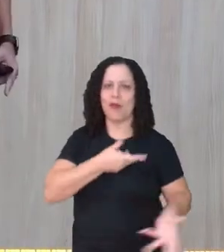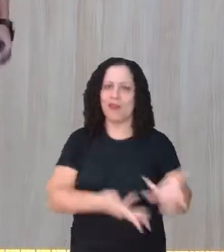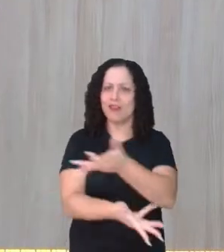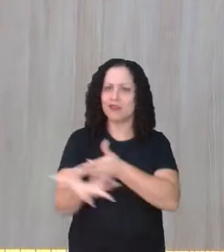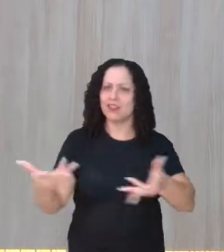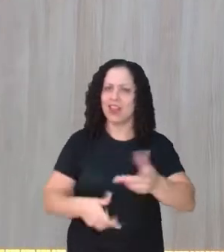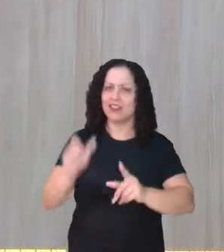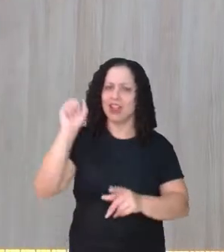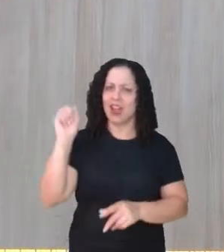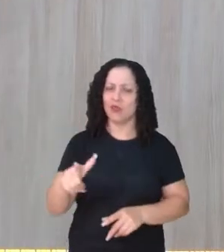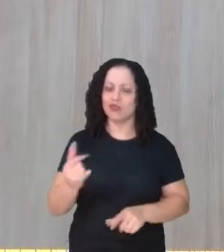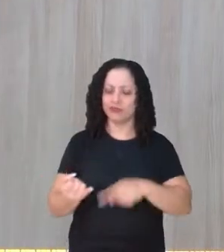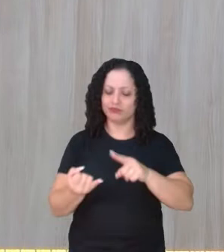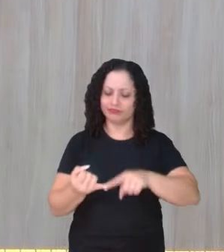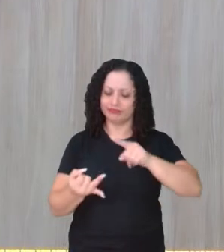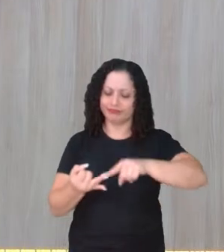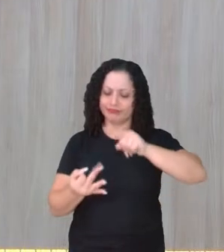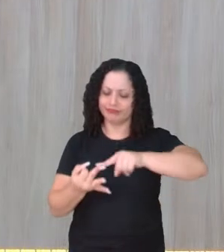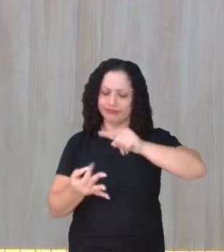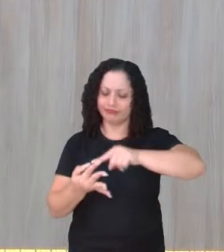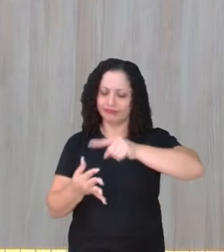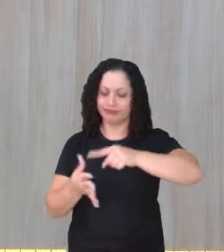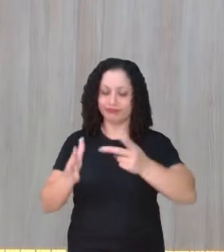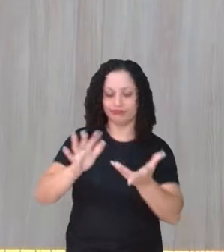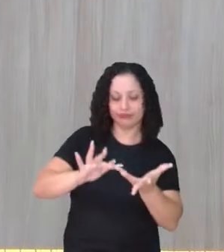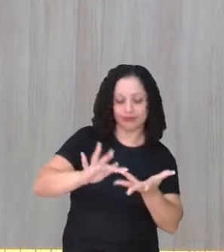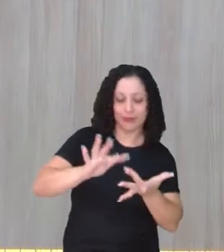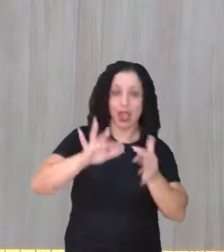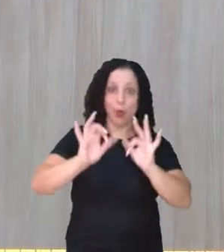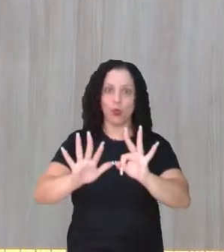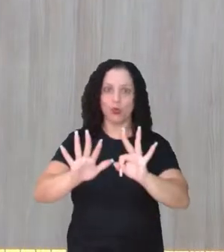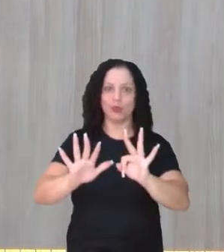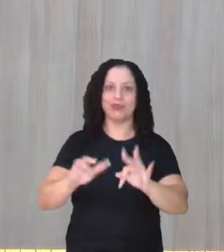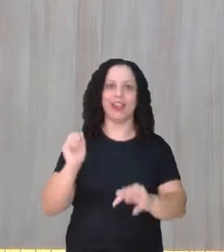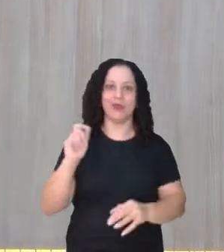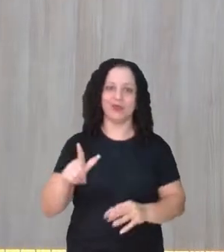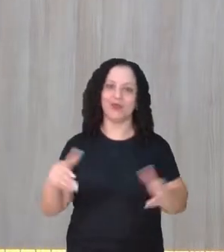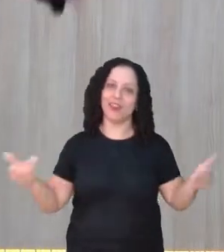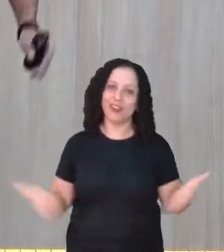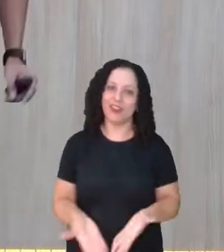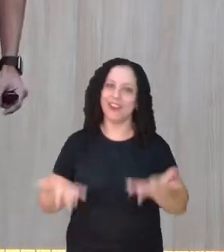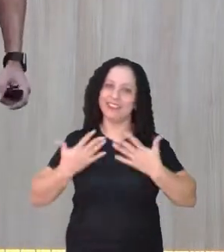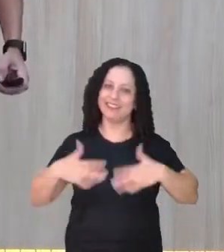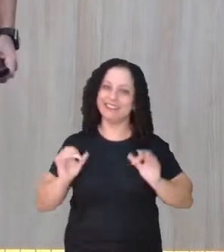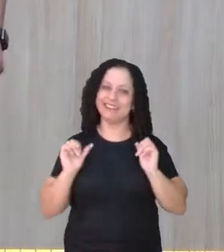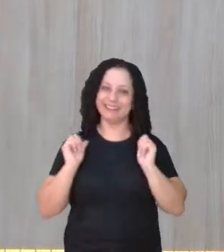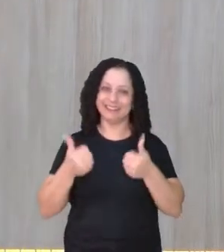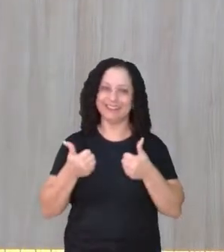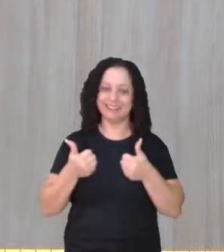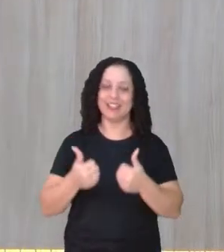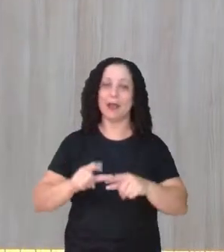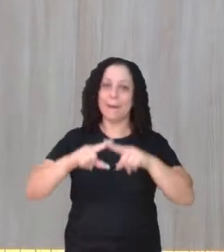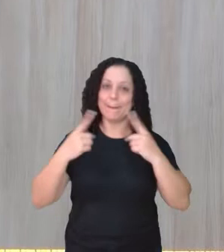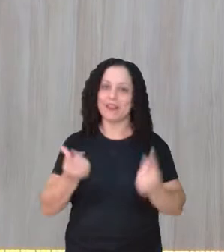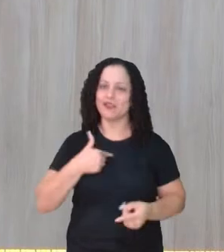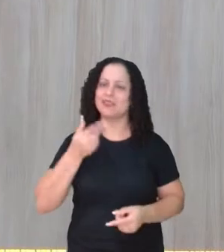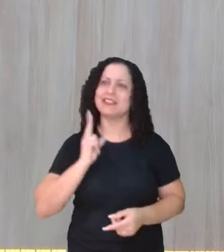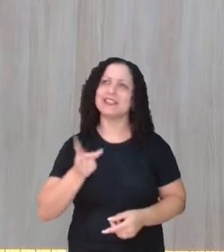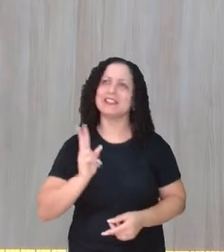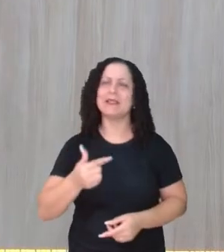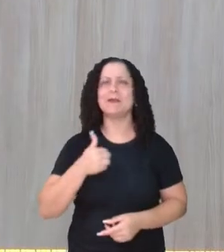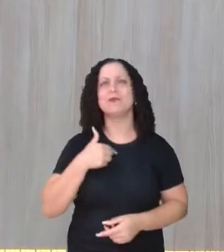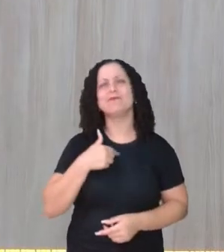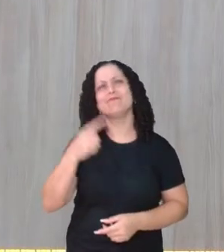a agosto. Aí eu ia, né? Janeiro, fevereiro, março, 8. Agora não, né? Agora já está tranquilo, mas eu sempre me